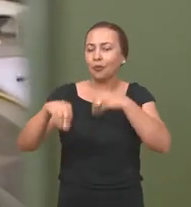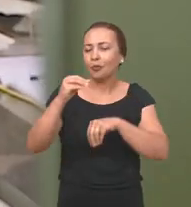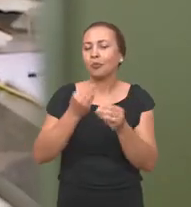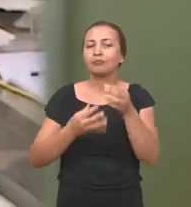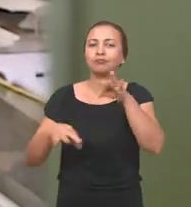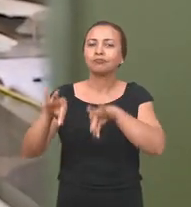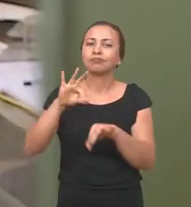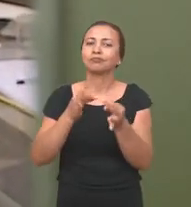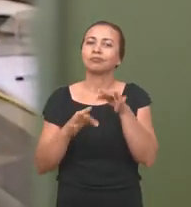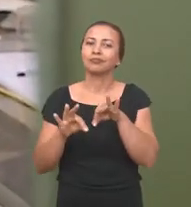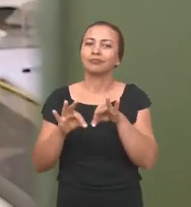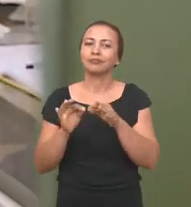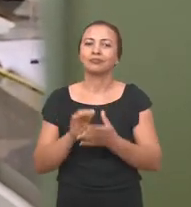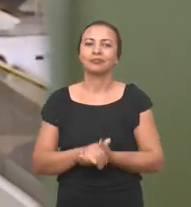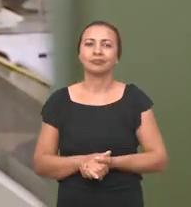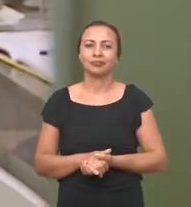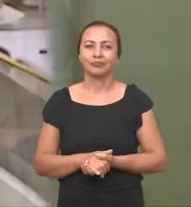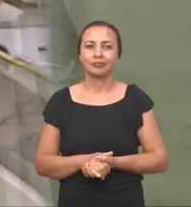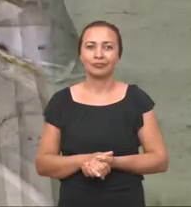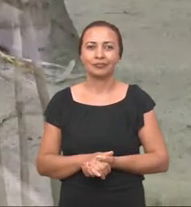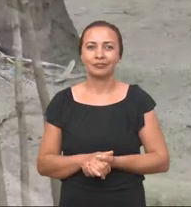suas formulações.